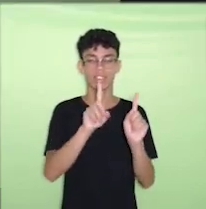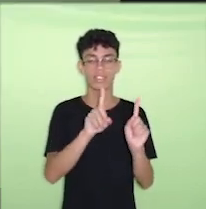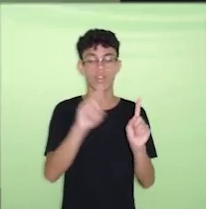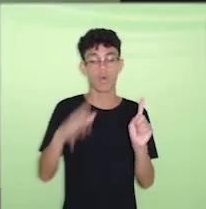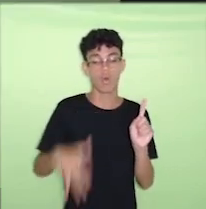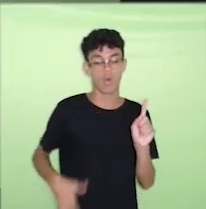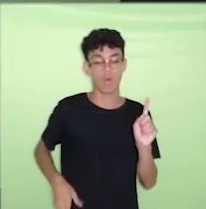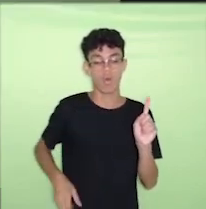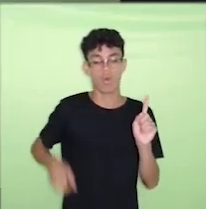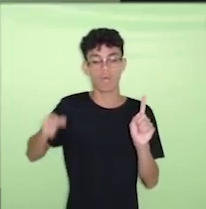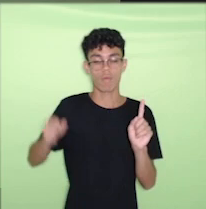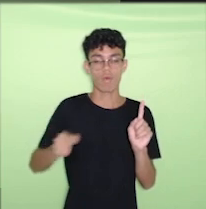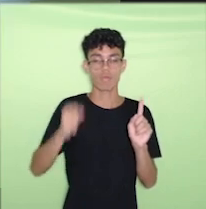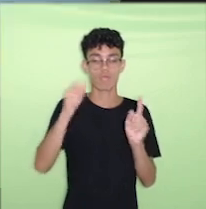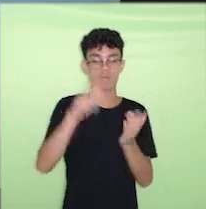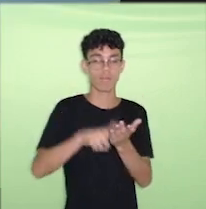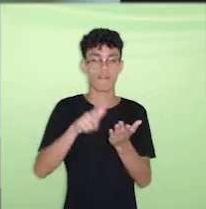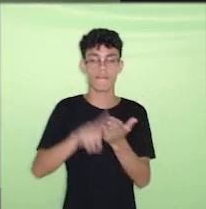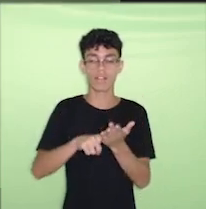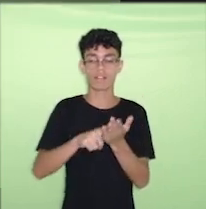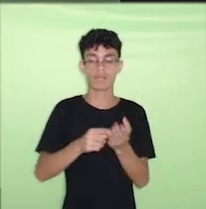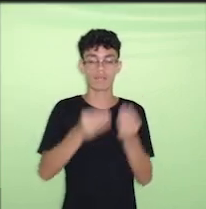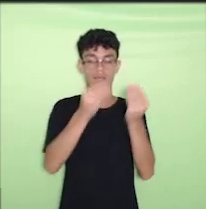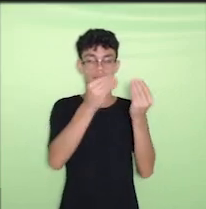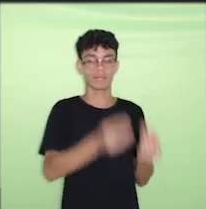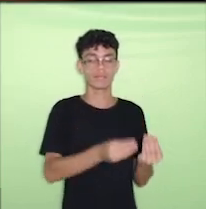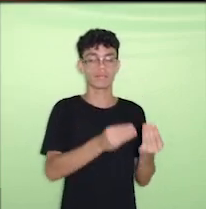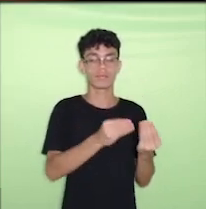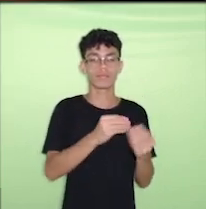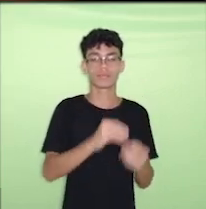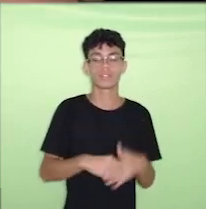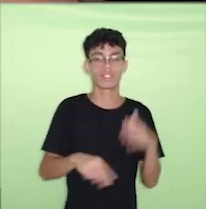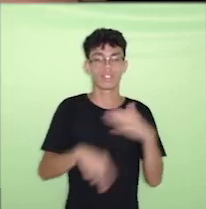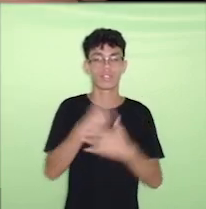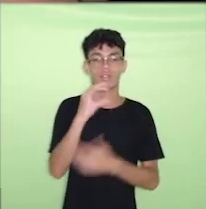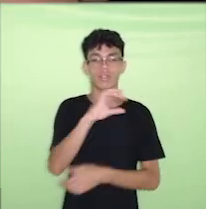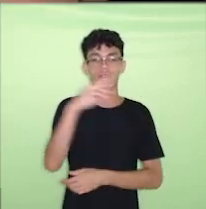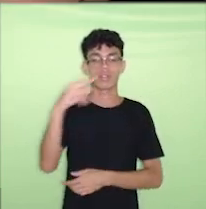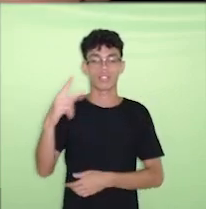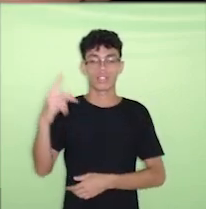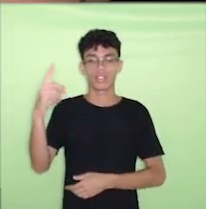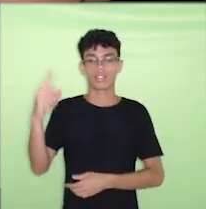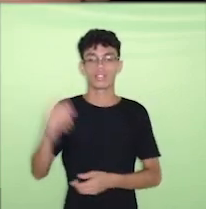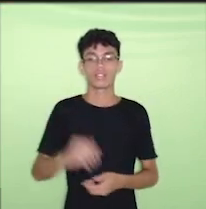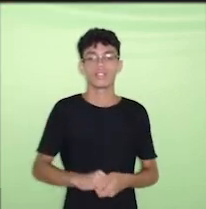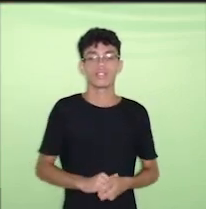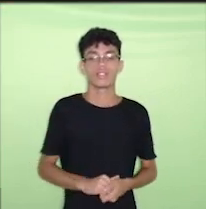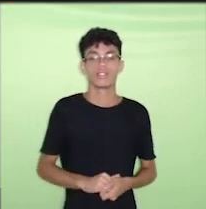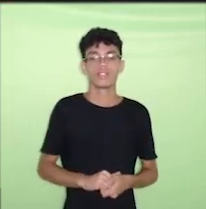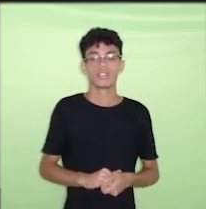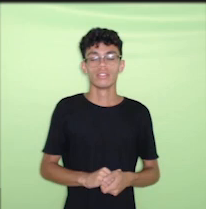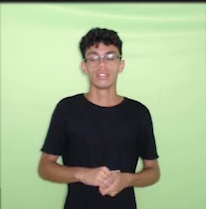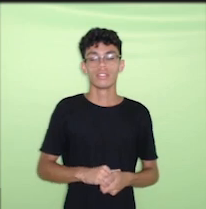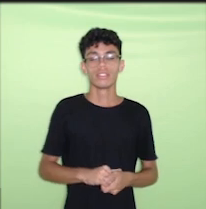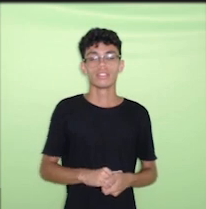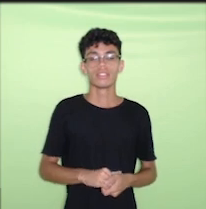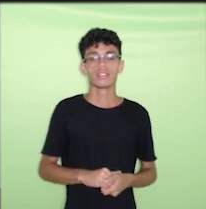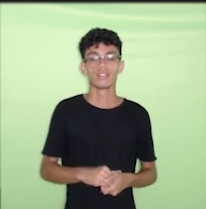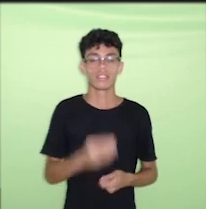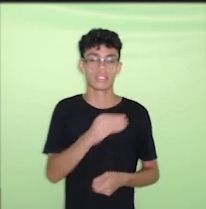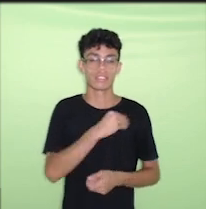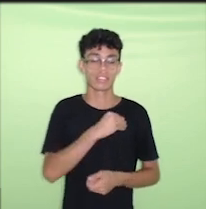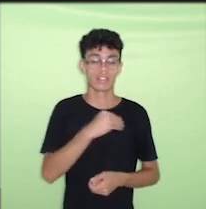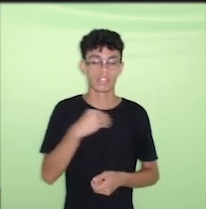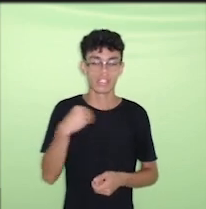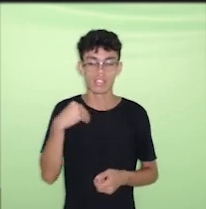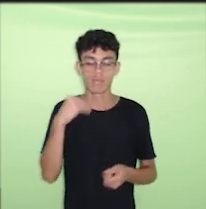do bolso um pequeno bloco onde tomará notas. A segunda cooperadora está nesse instante examinando a América,